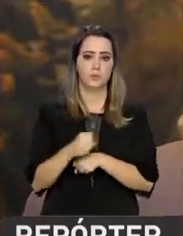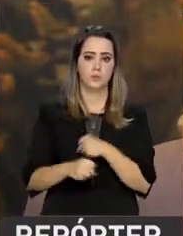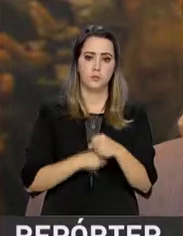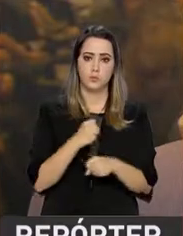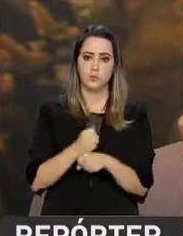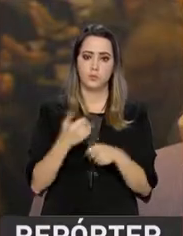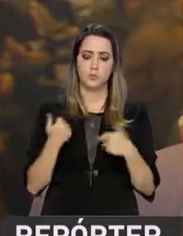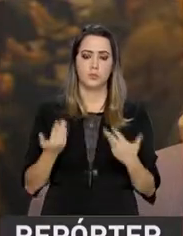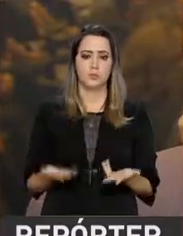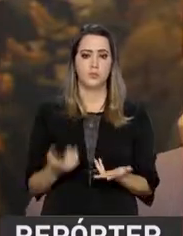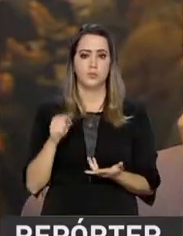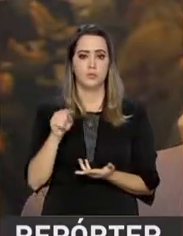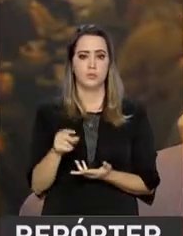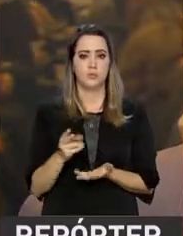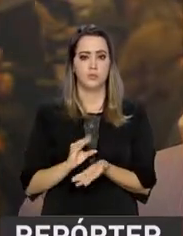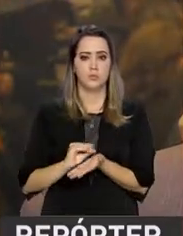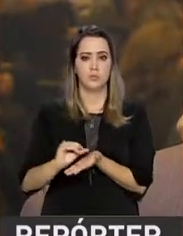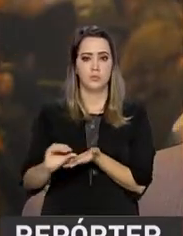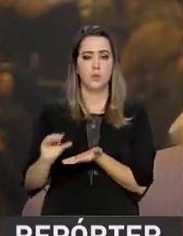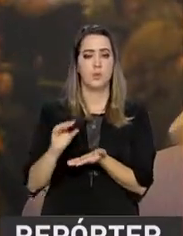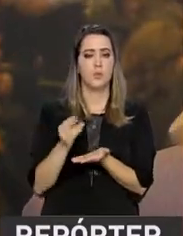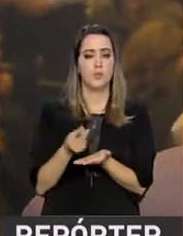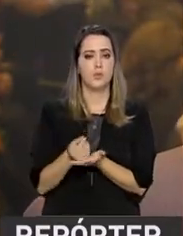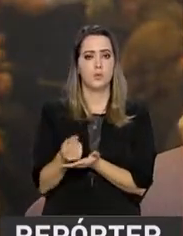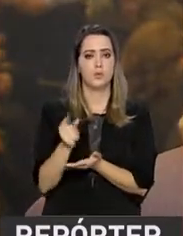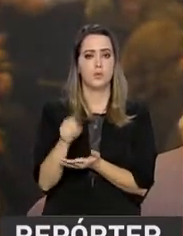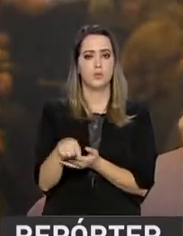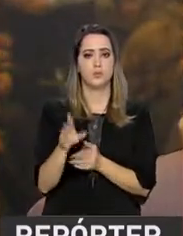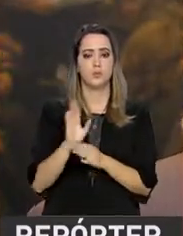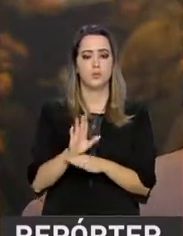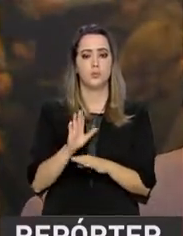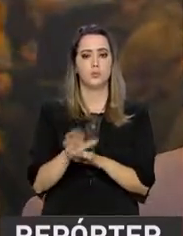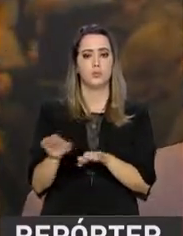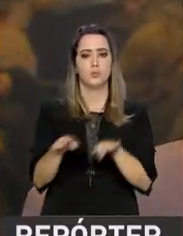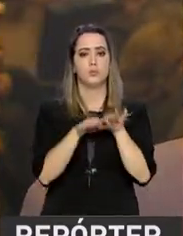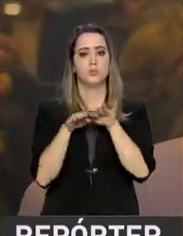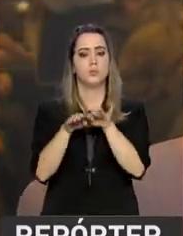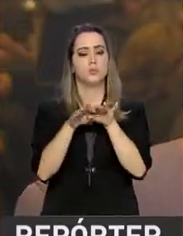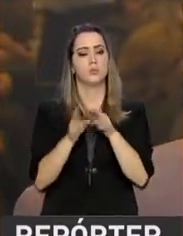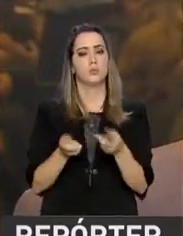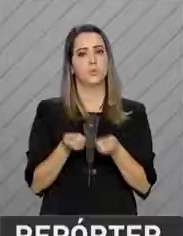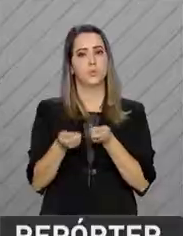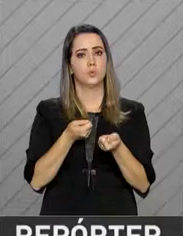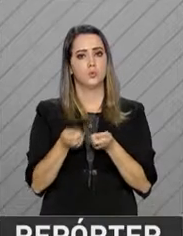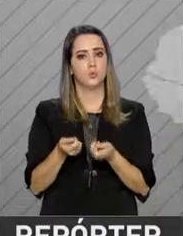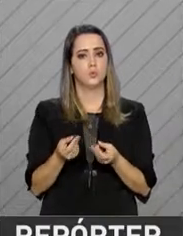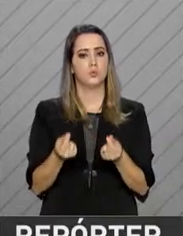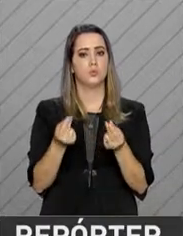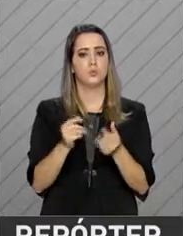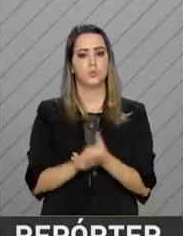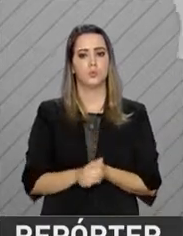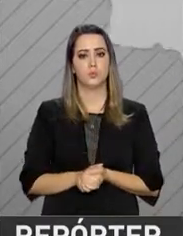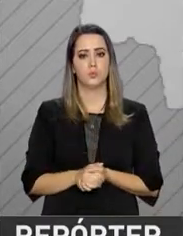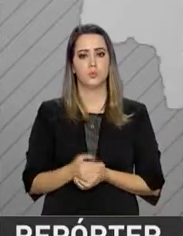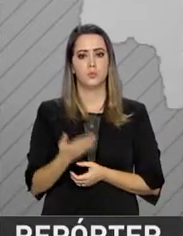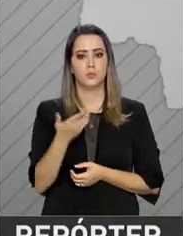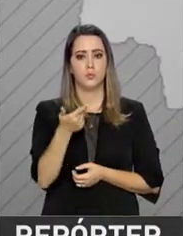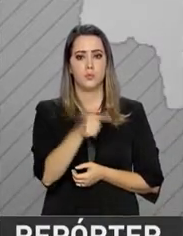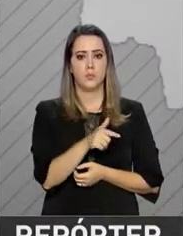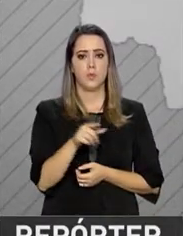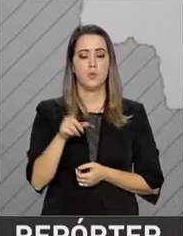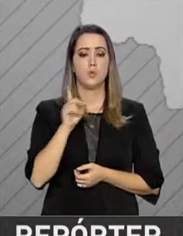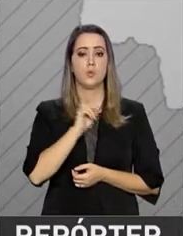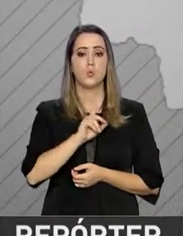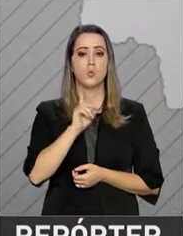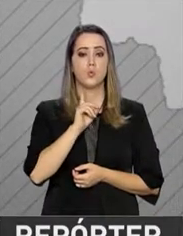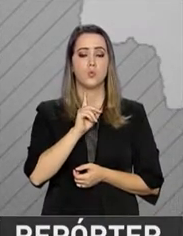difíceis. E com esse repasse do FM, vai ajudar a equilibrar as contas do município. Já em Eloy Mendes, cidade no sul de